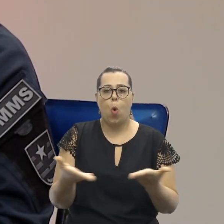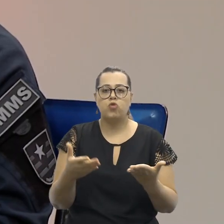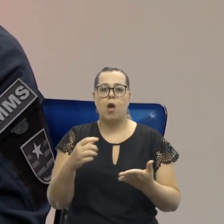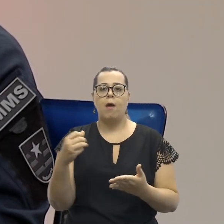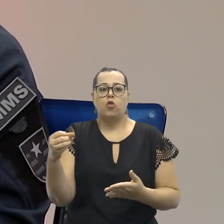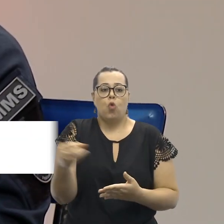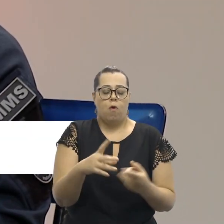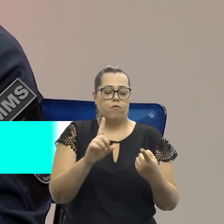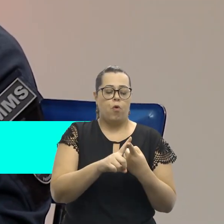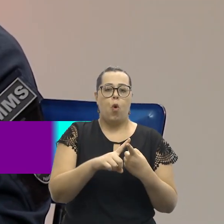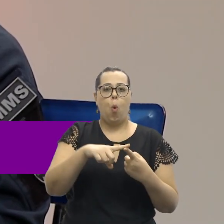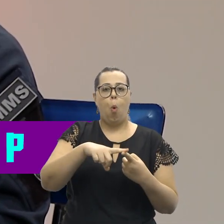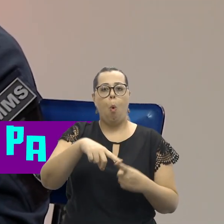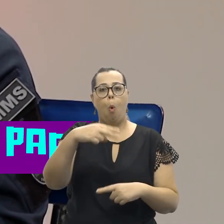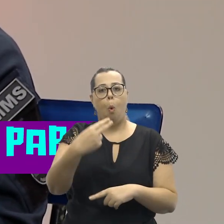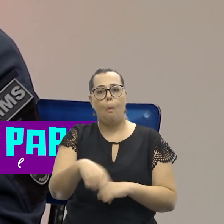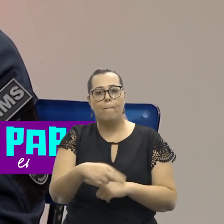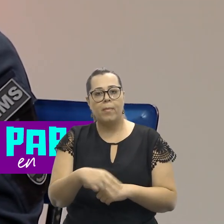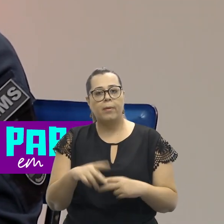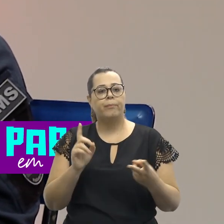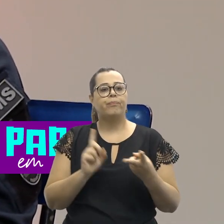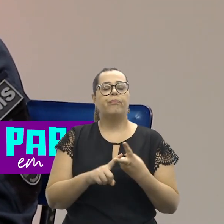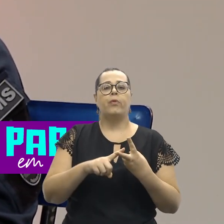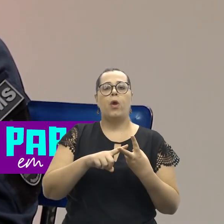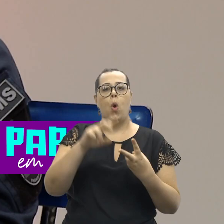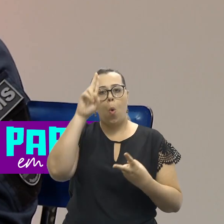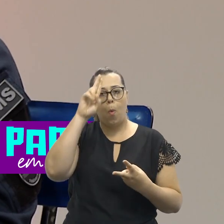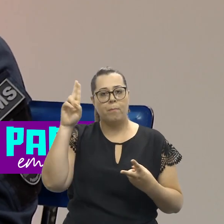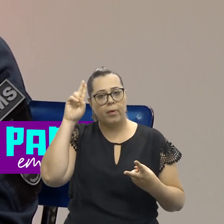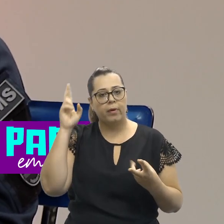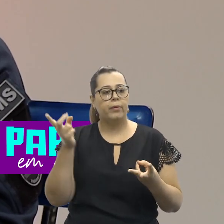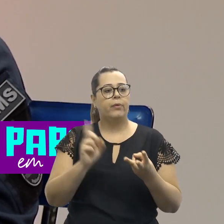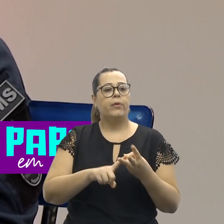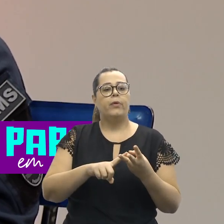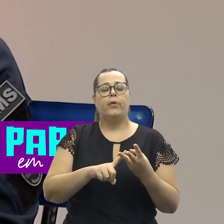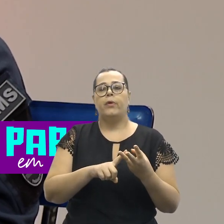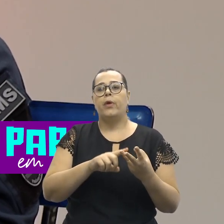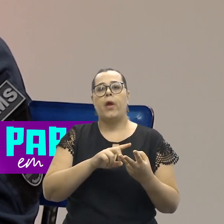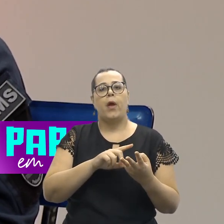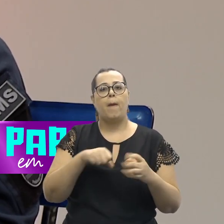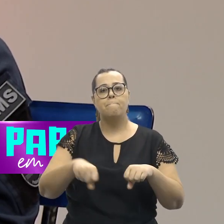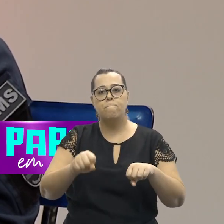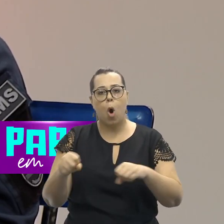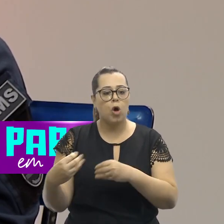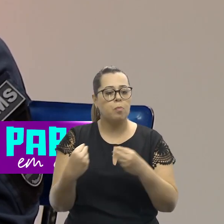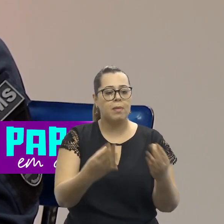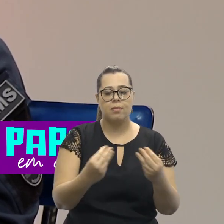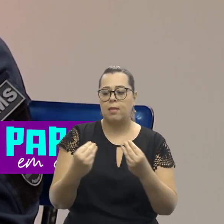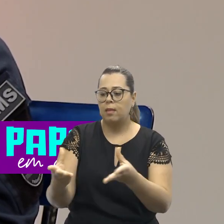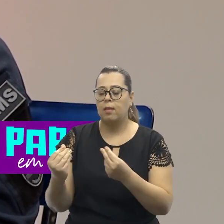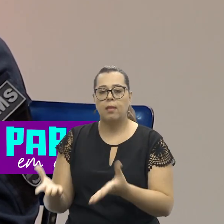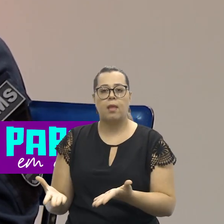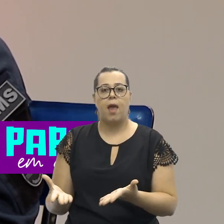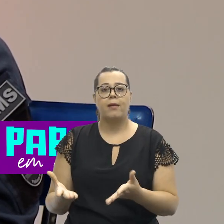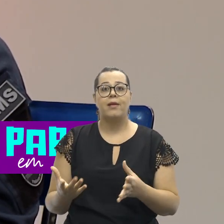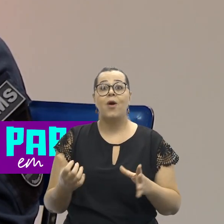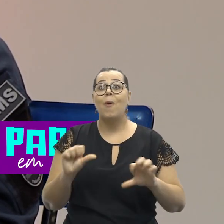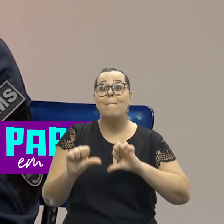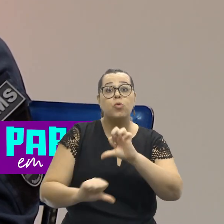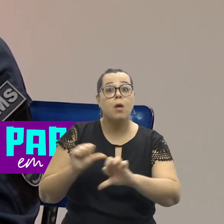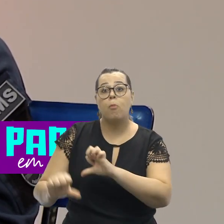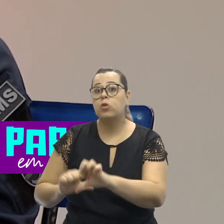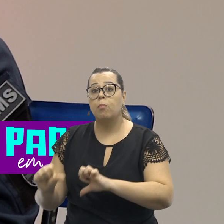aplicativo, motoentregador, e o aparelho de telefone celular, ele também acompanhou essa mudança. O legislador, que